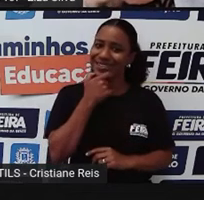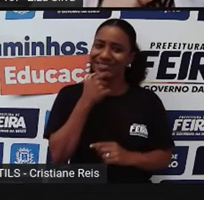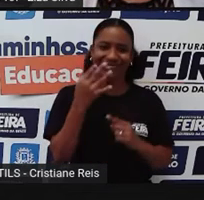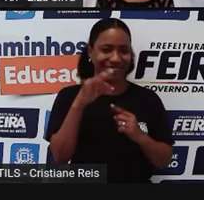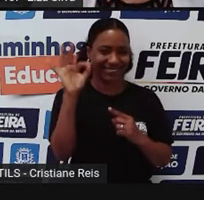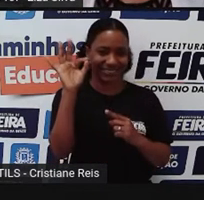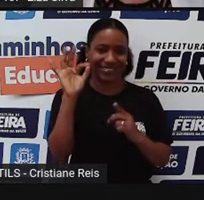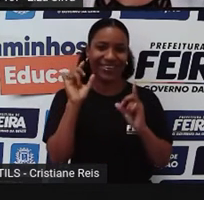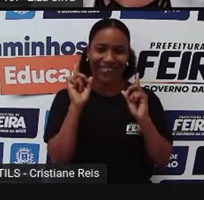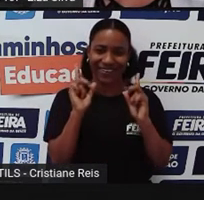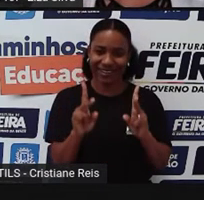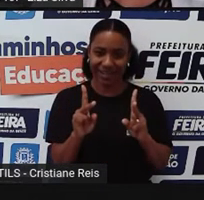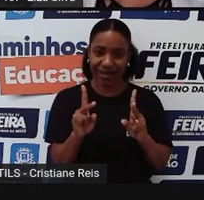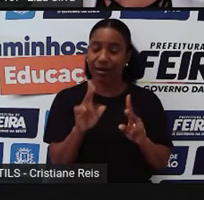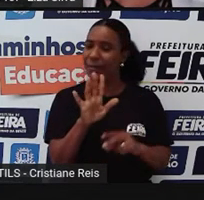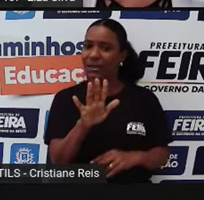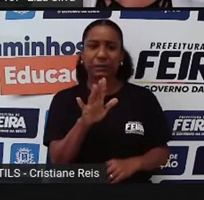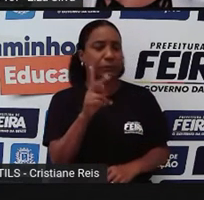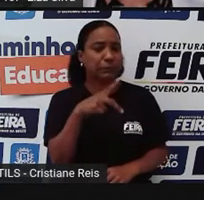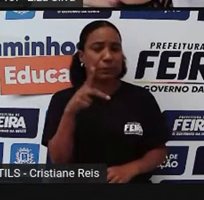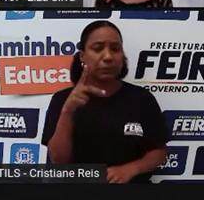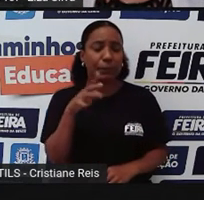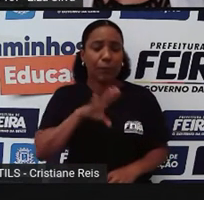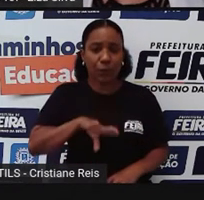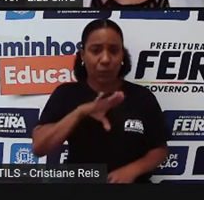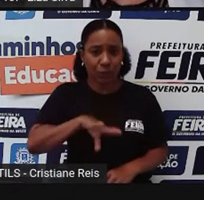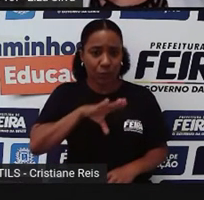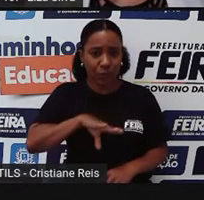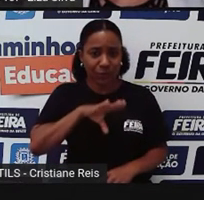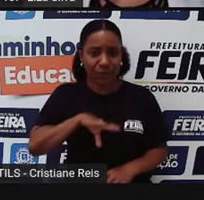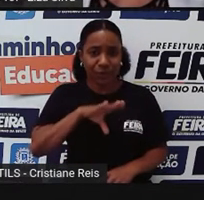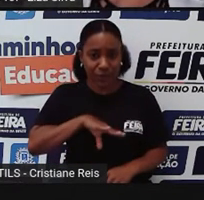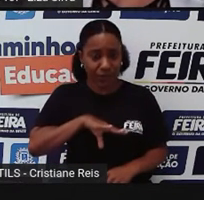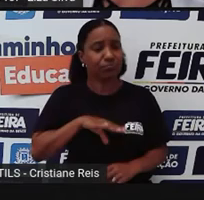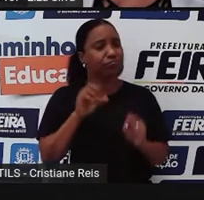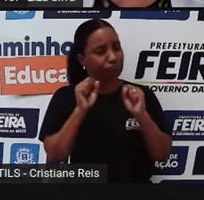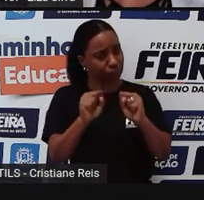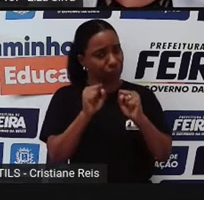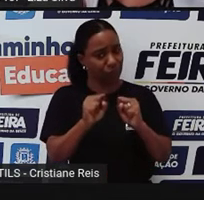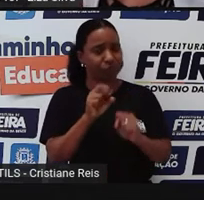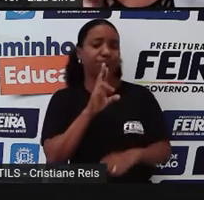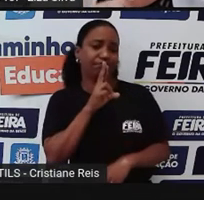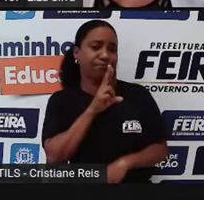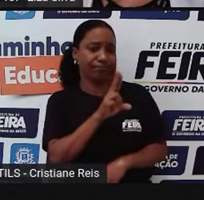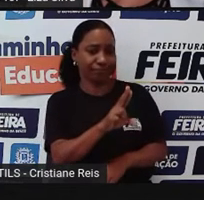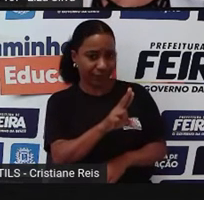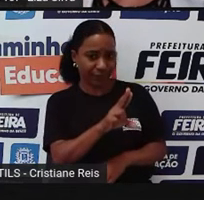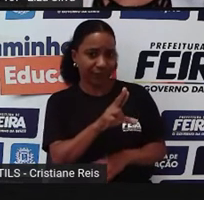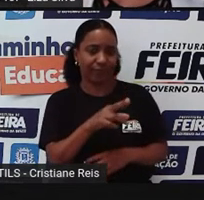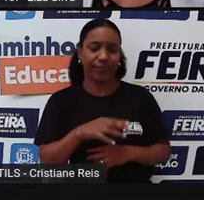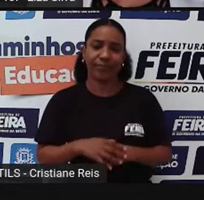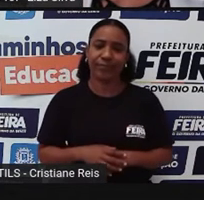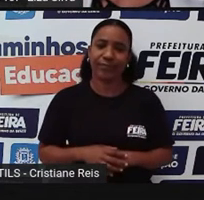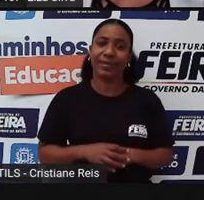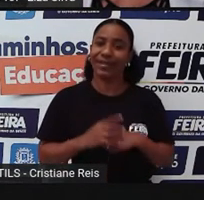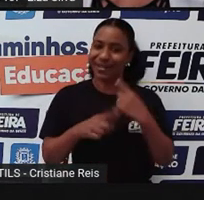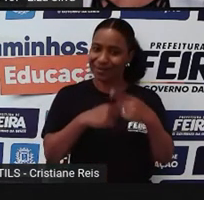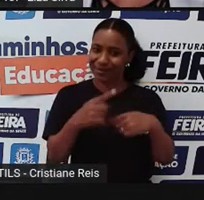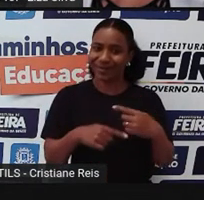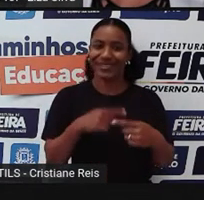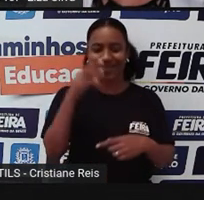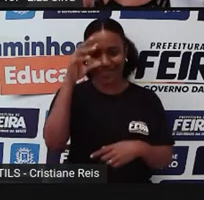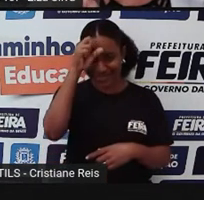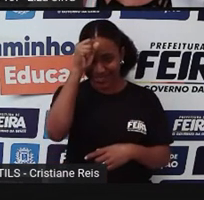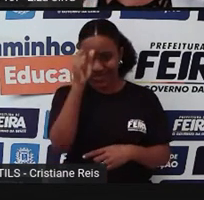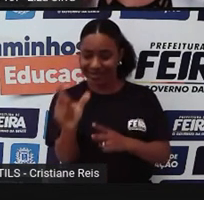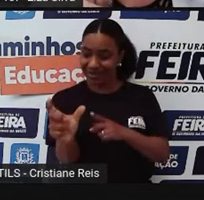mas se não conseguir responda em português porque nós vamos aprender no decorrer da aula como responder essas perguntas em inglês